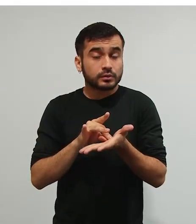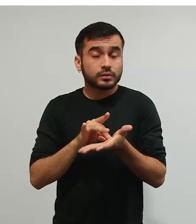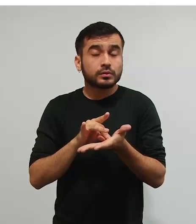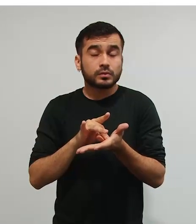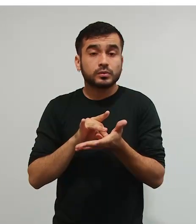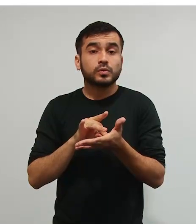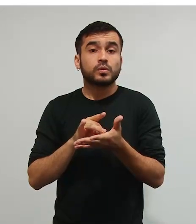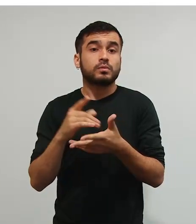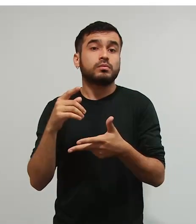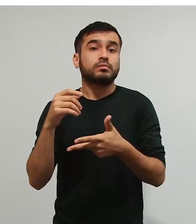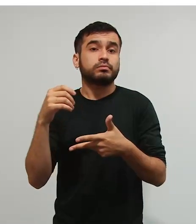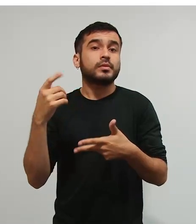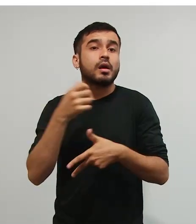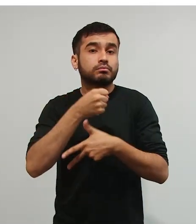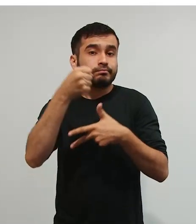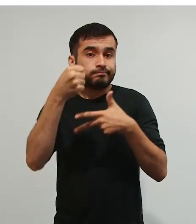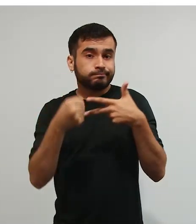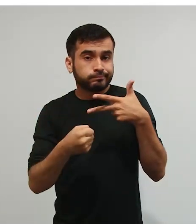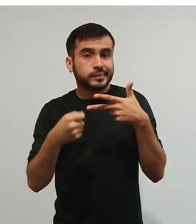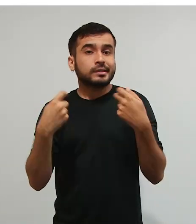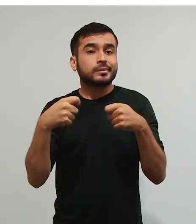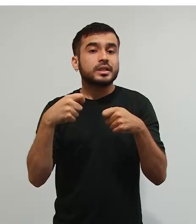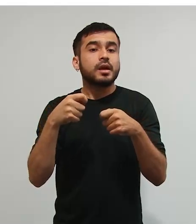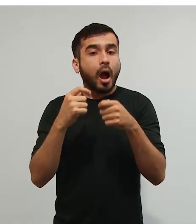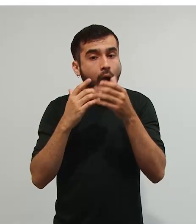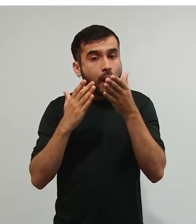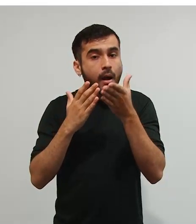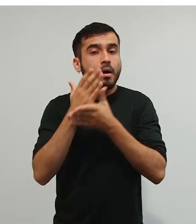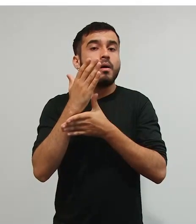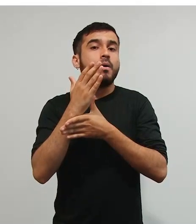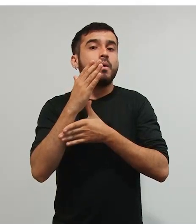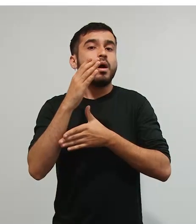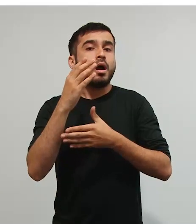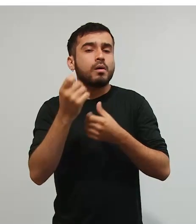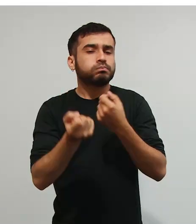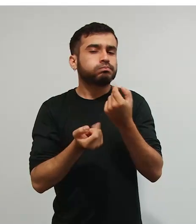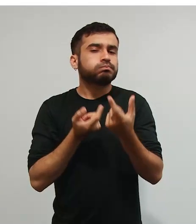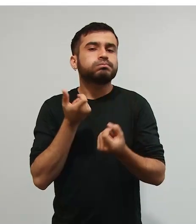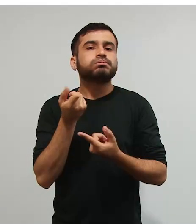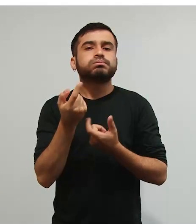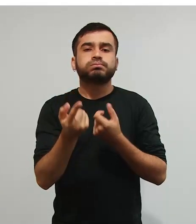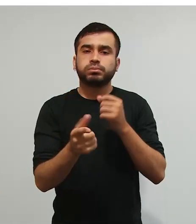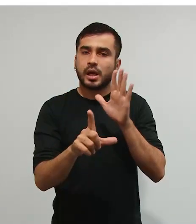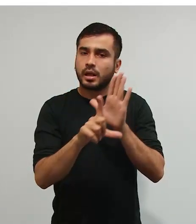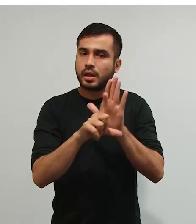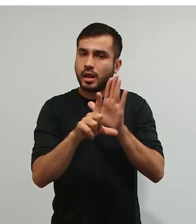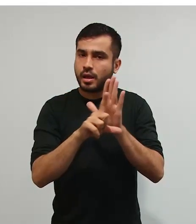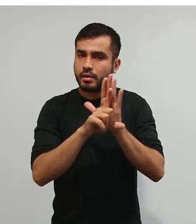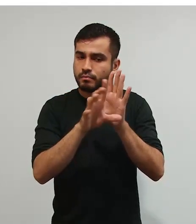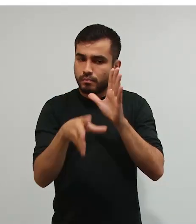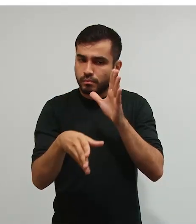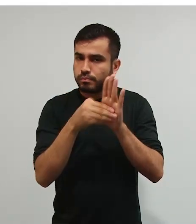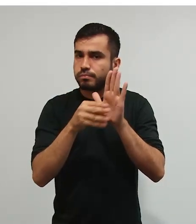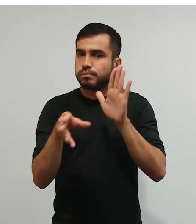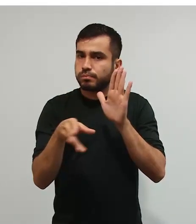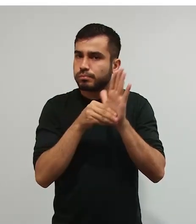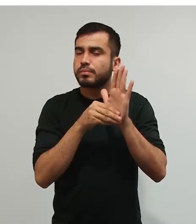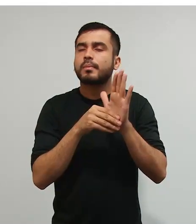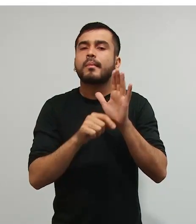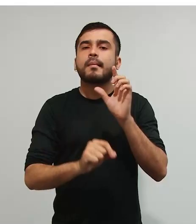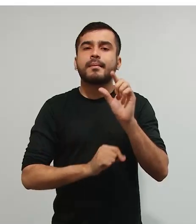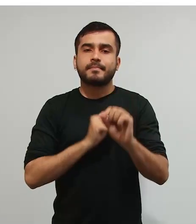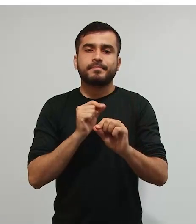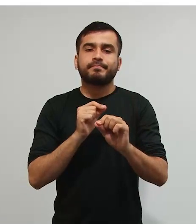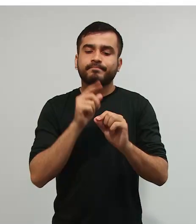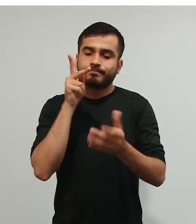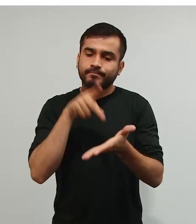o Congresso ainda tem que aprovar nos próximos anos algumas leis complementares para regulamentar